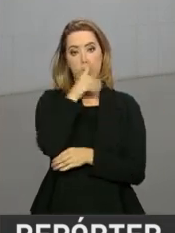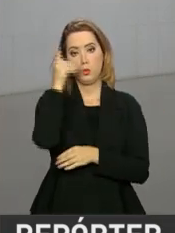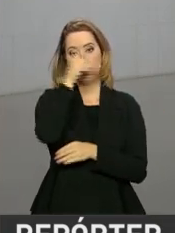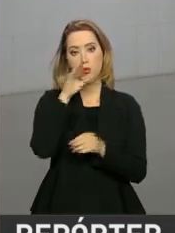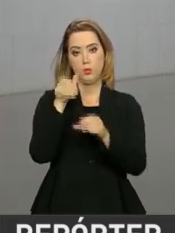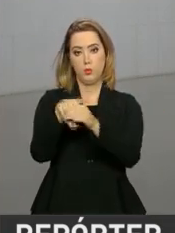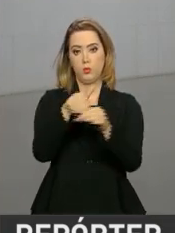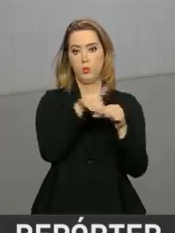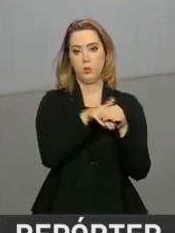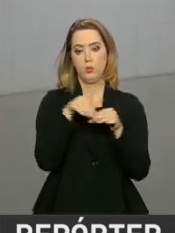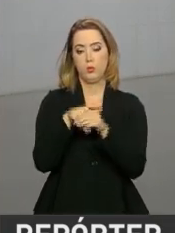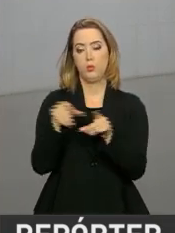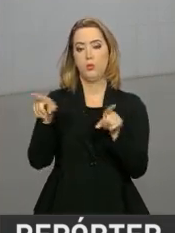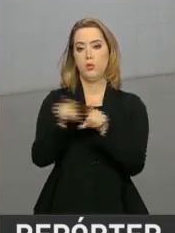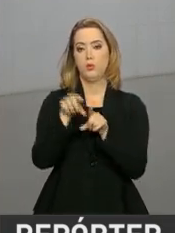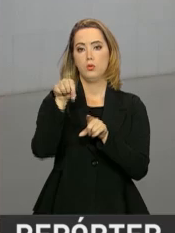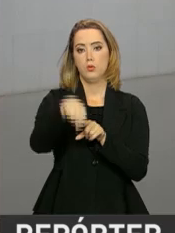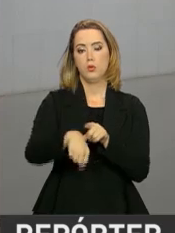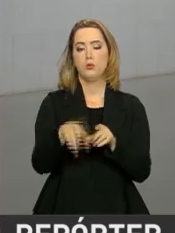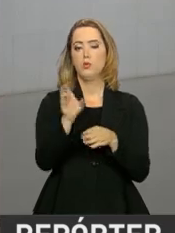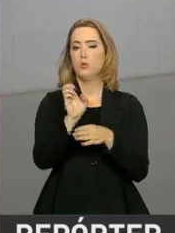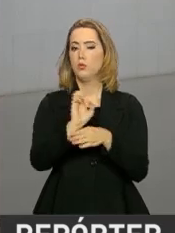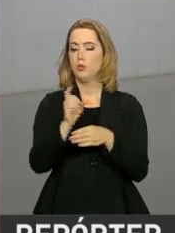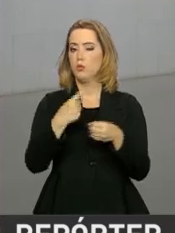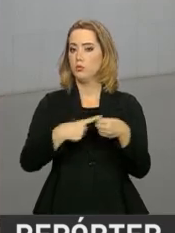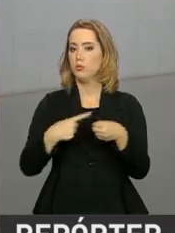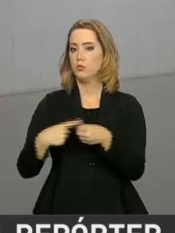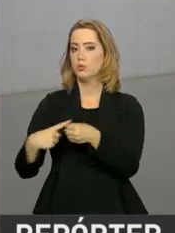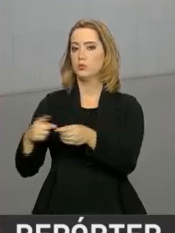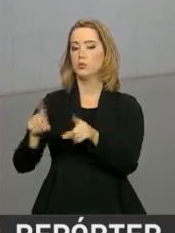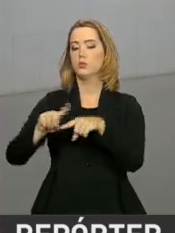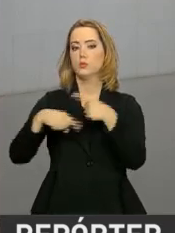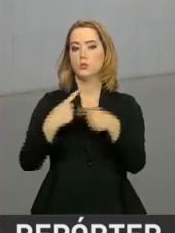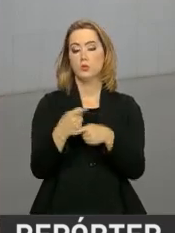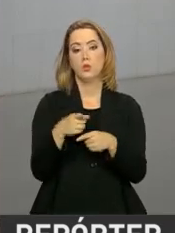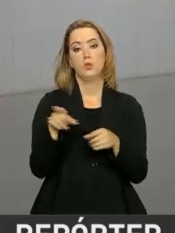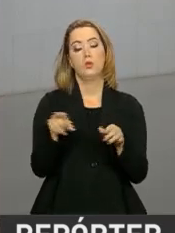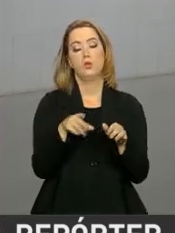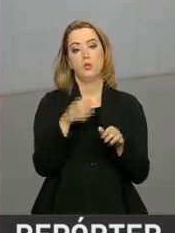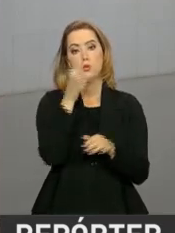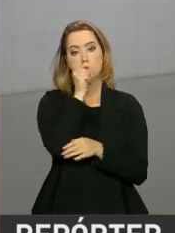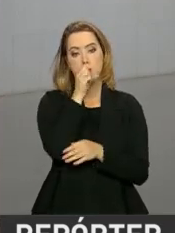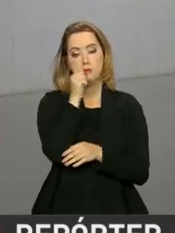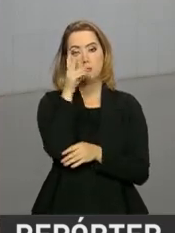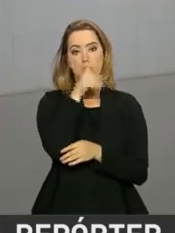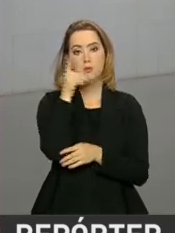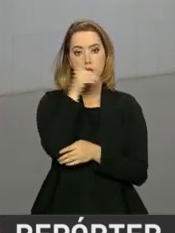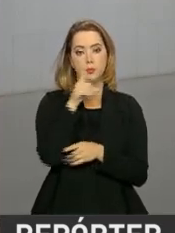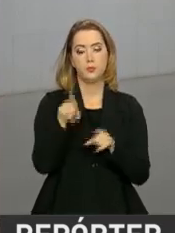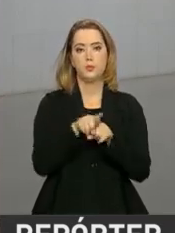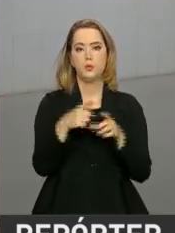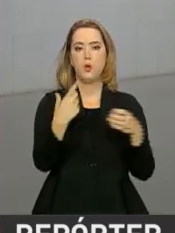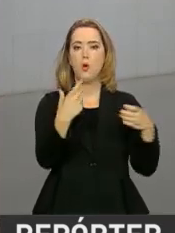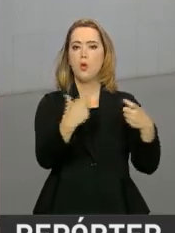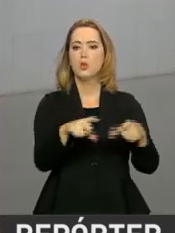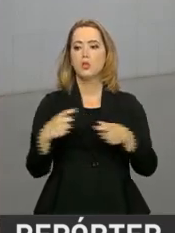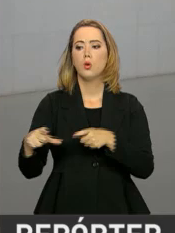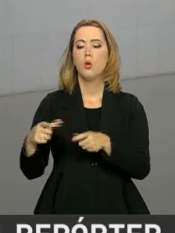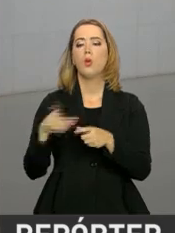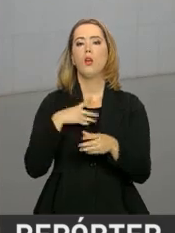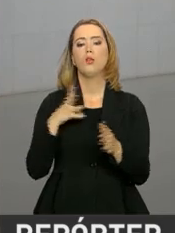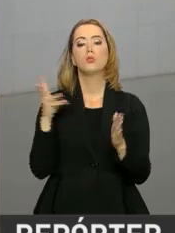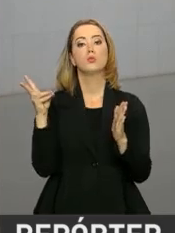votação e apuração nas eleições municipais que acontecem no próximo final de semana. Cidades e locais como